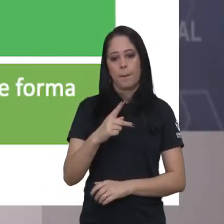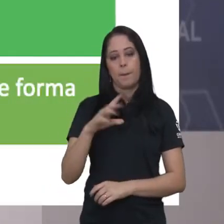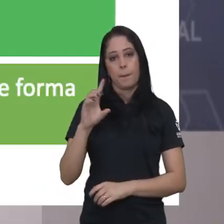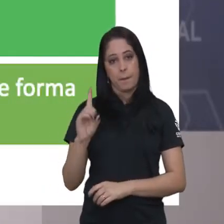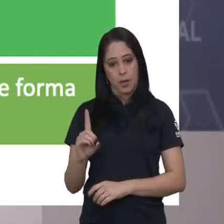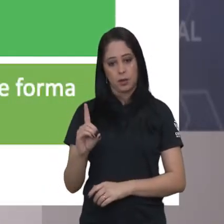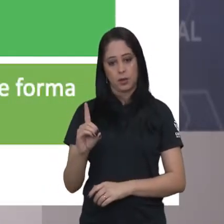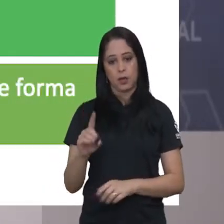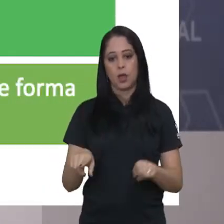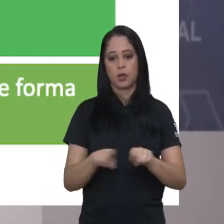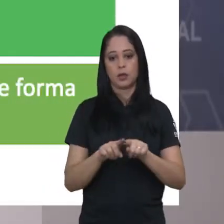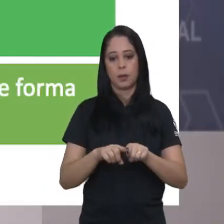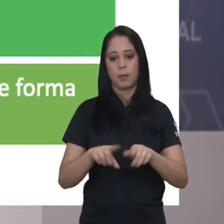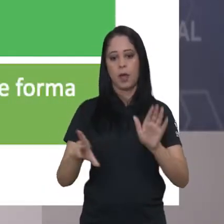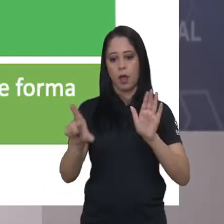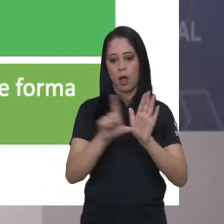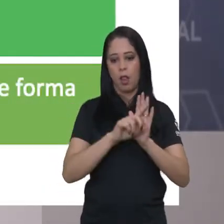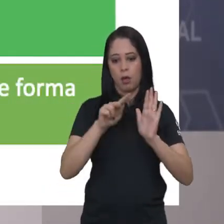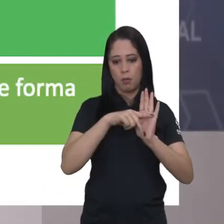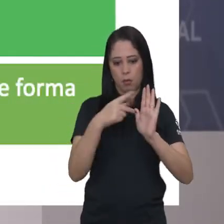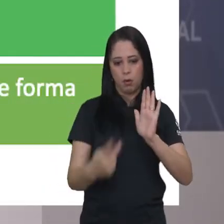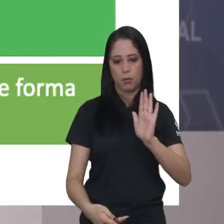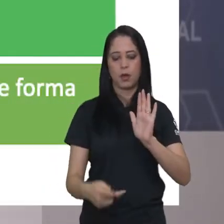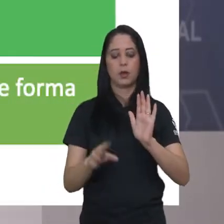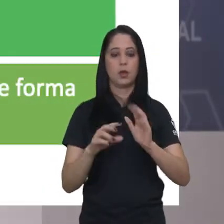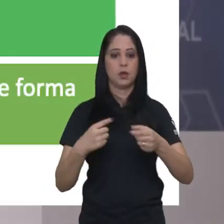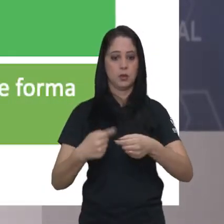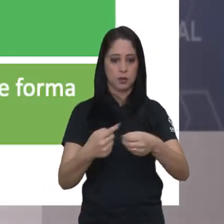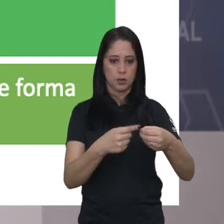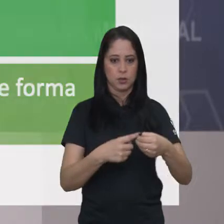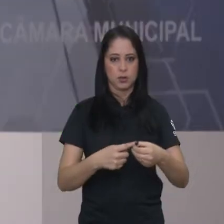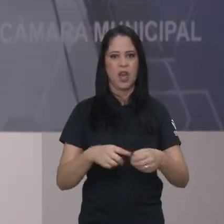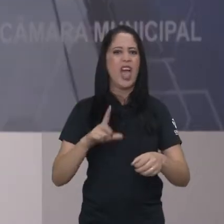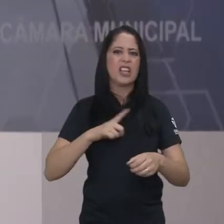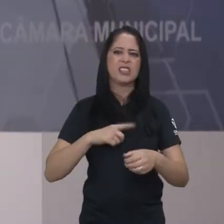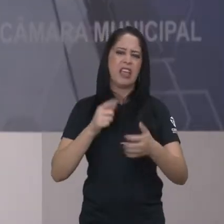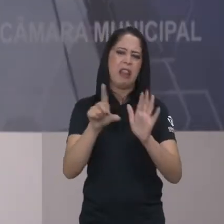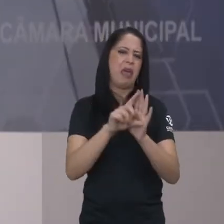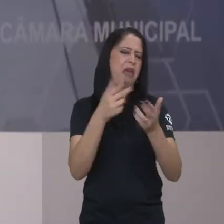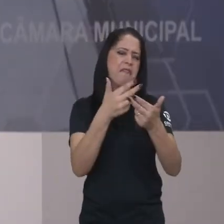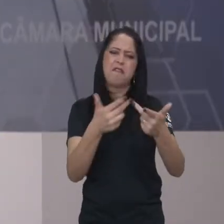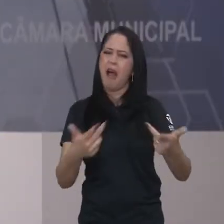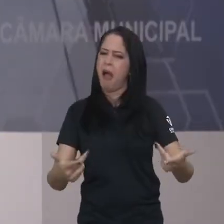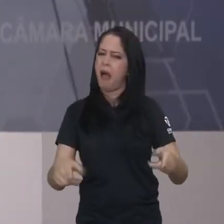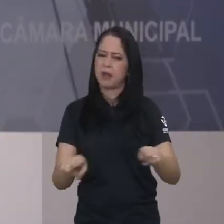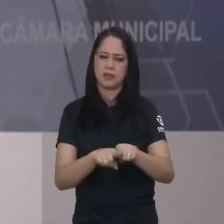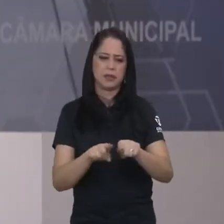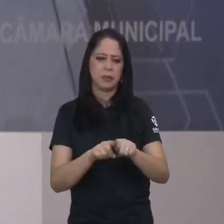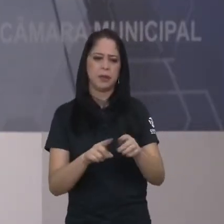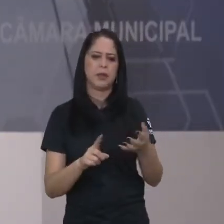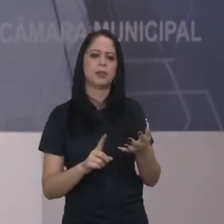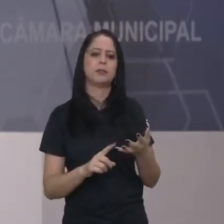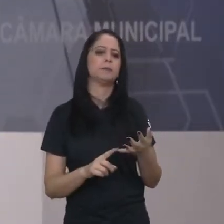plano diretor e a legislação estadual e municipal de forma complementar. Existem várias outras leis de defesa civil, por exemplo,